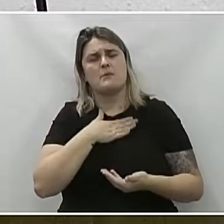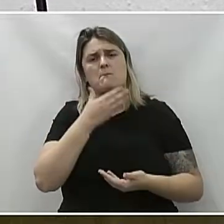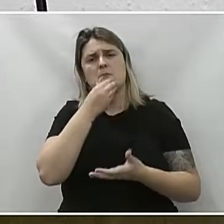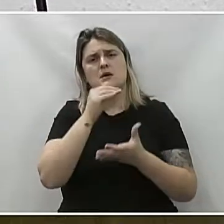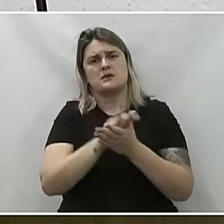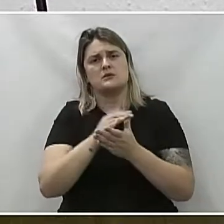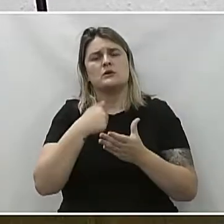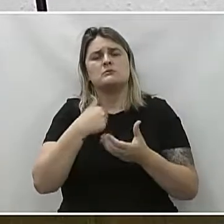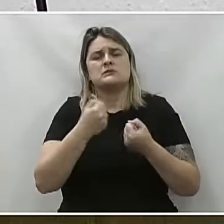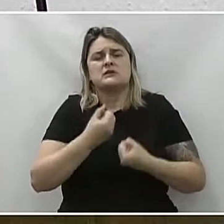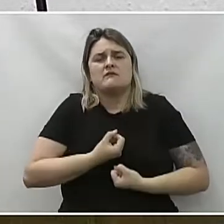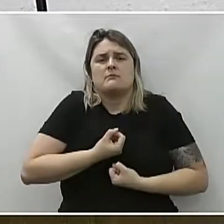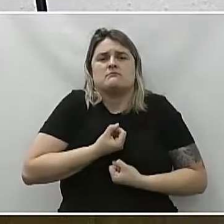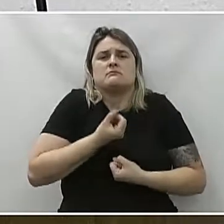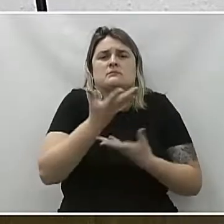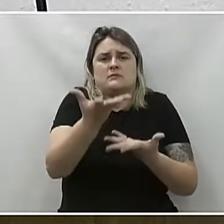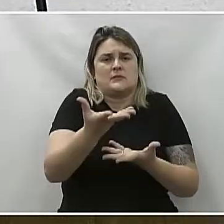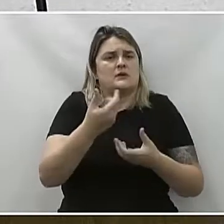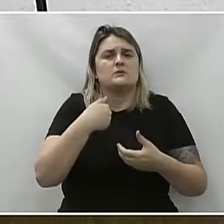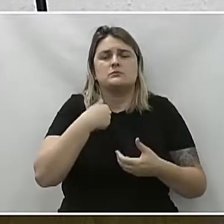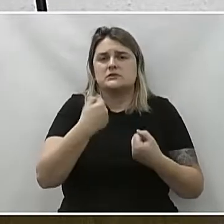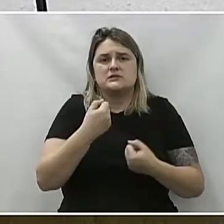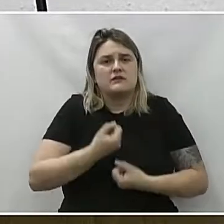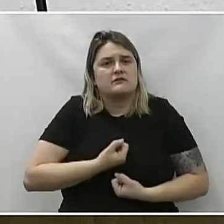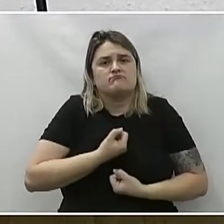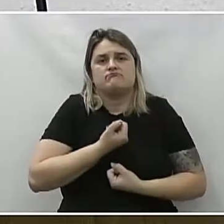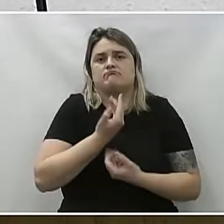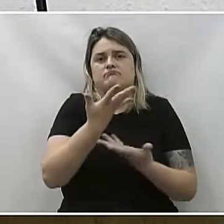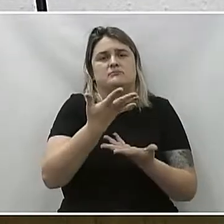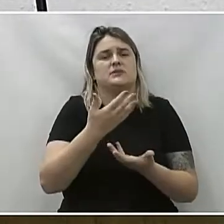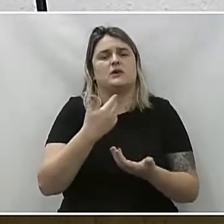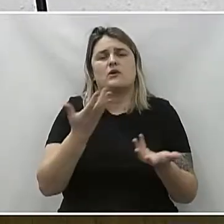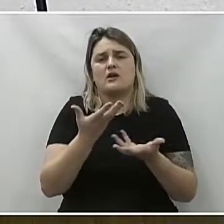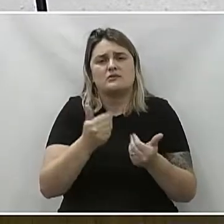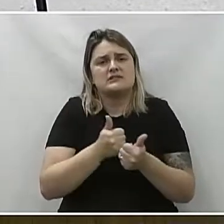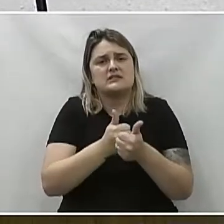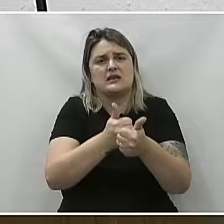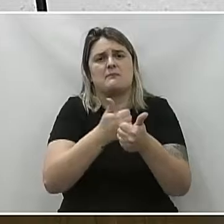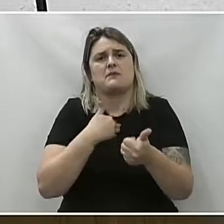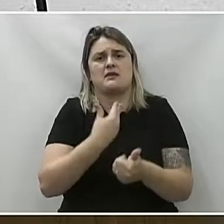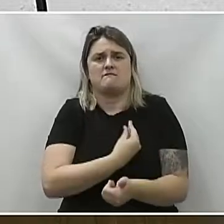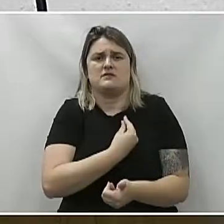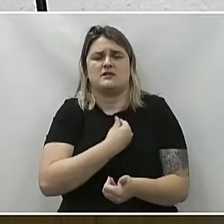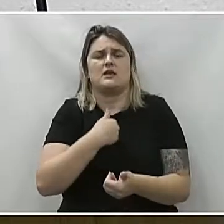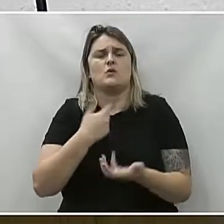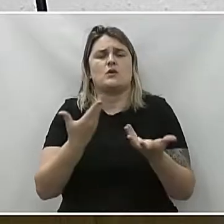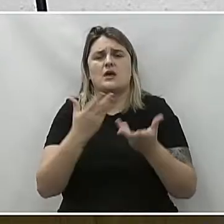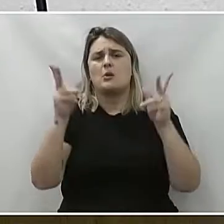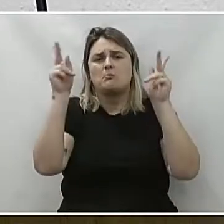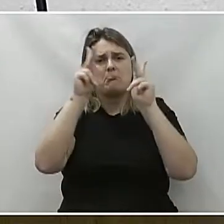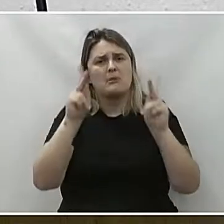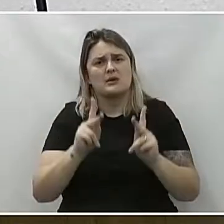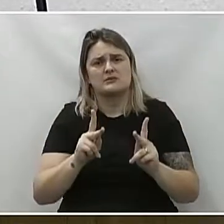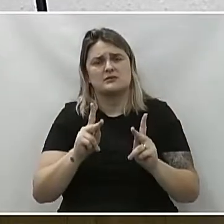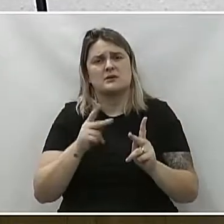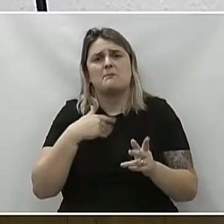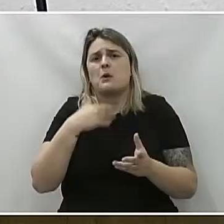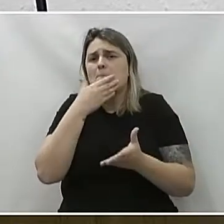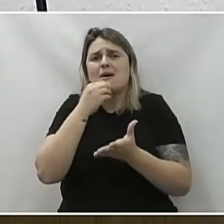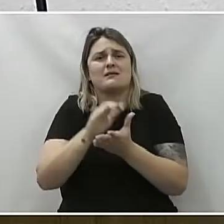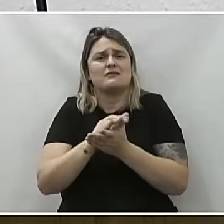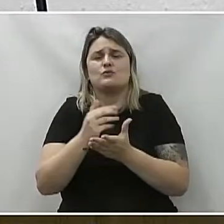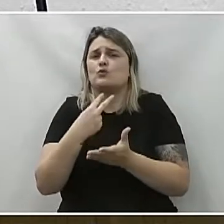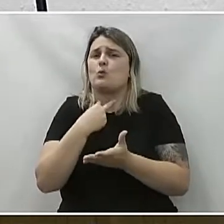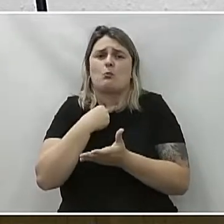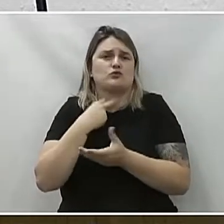eu precisava disso para seguir, gente, para poder ficar em paz, assim, sabe? Porque o meu eu não posso trazer de